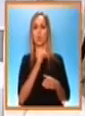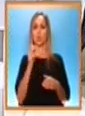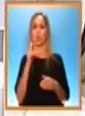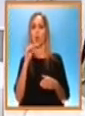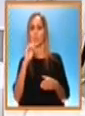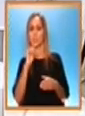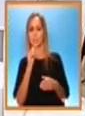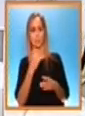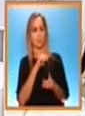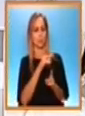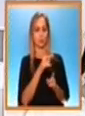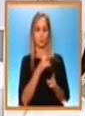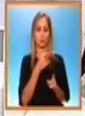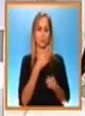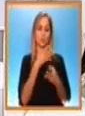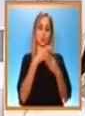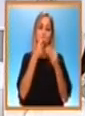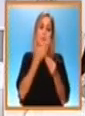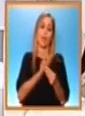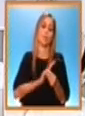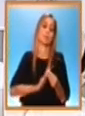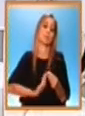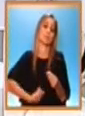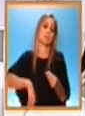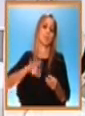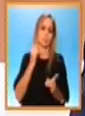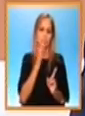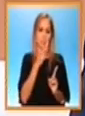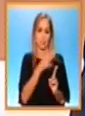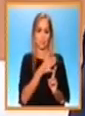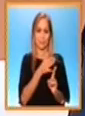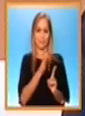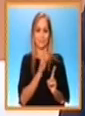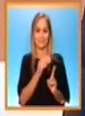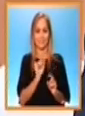um espírito antigo, meu amor. Mal uma vez? Já te disseram isto alguma vez?